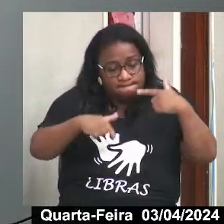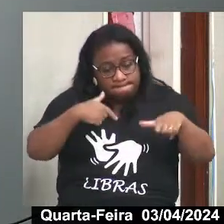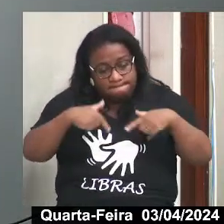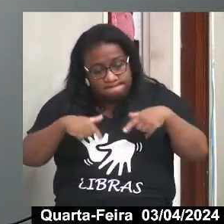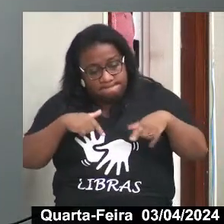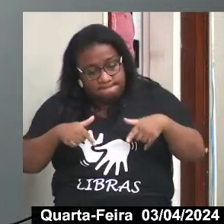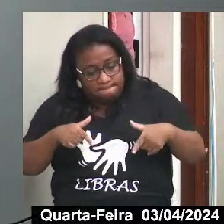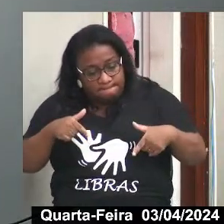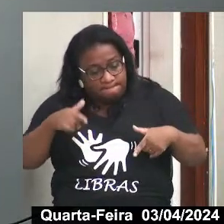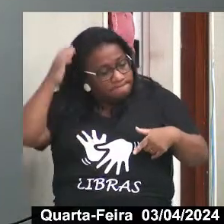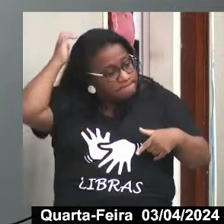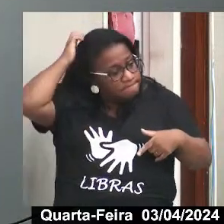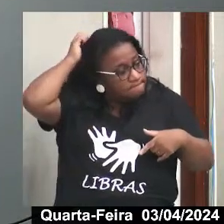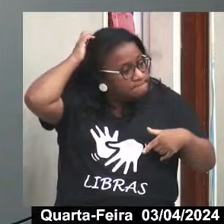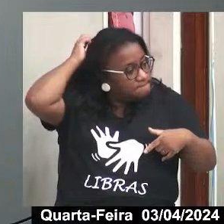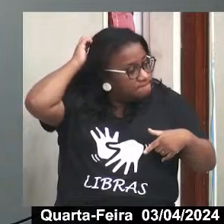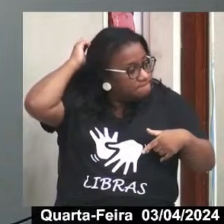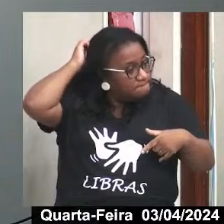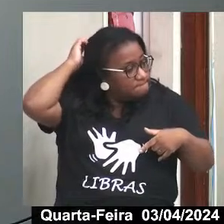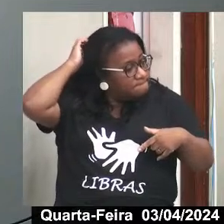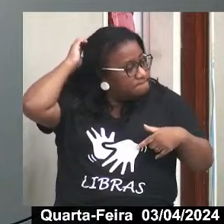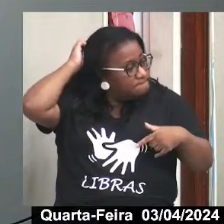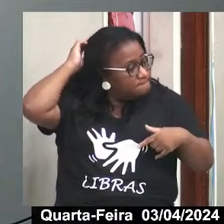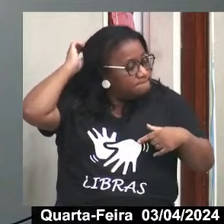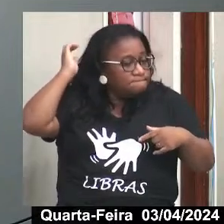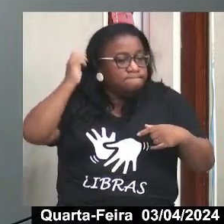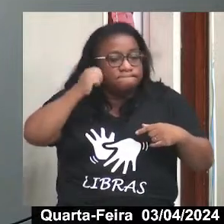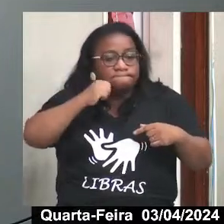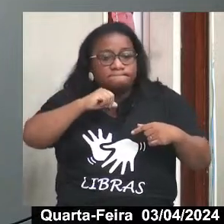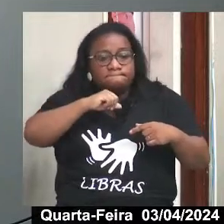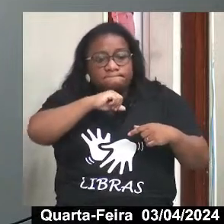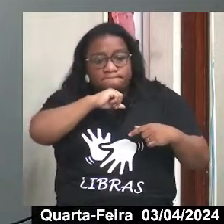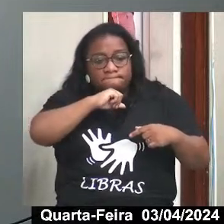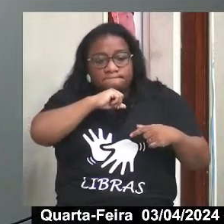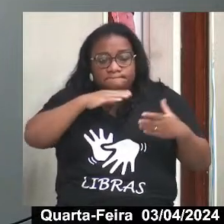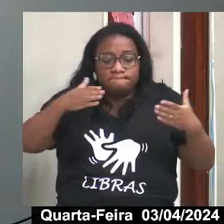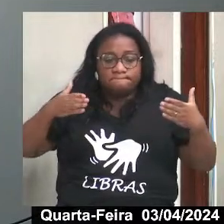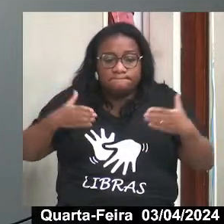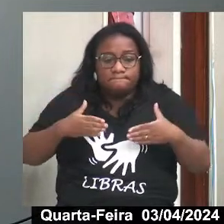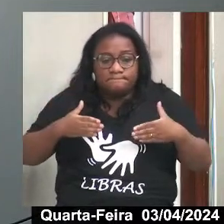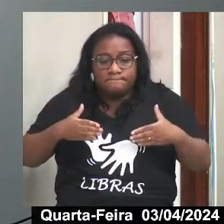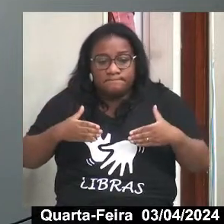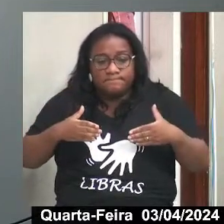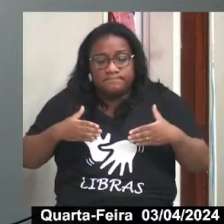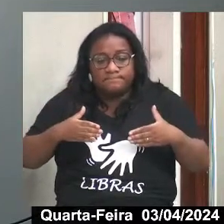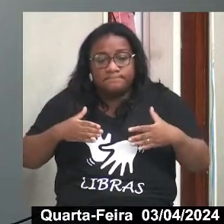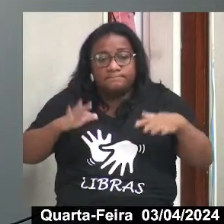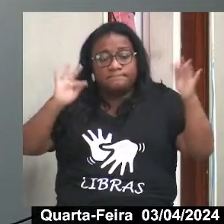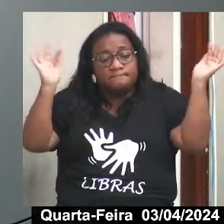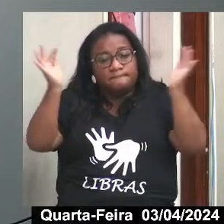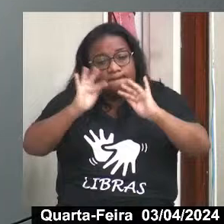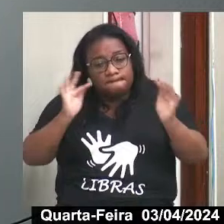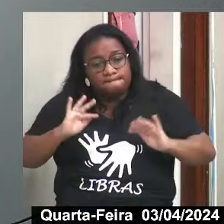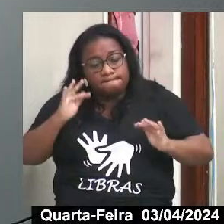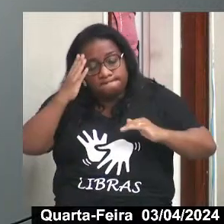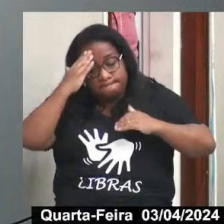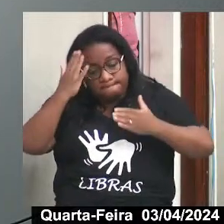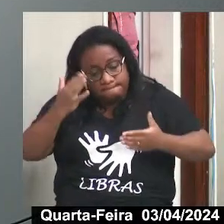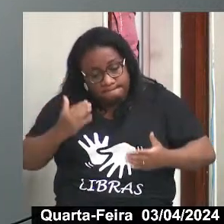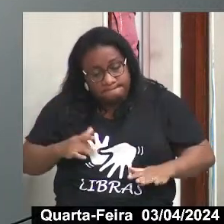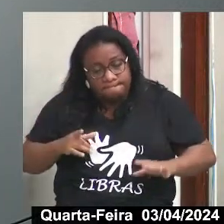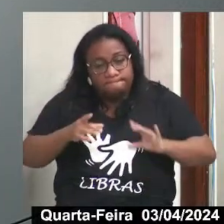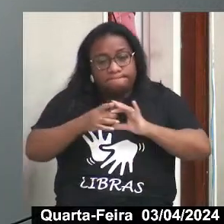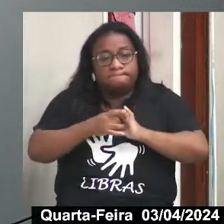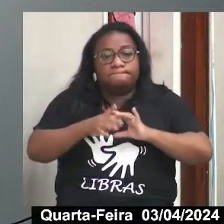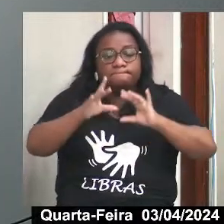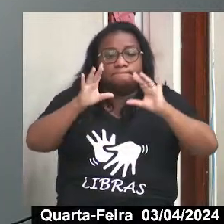tivesse credibilidade, muitas das mães não nos procurariam no nosso dia a dia. Fico muito honrado por isso.